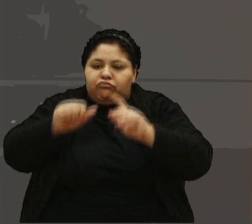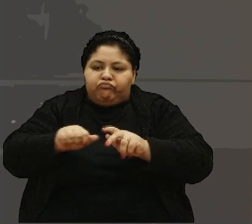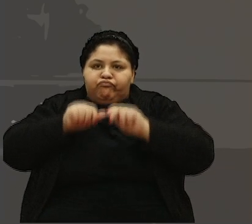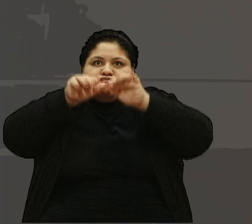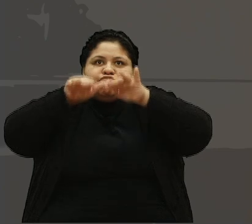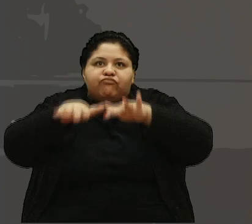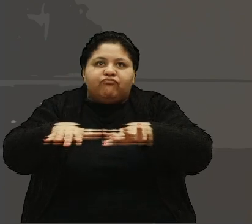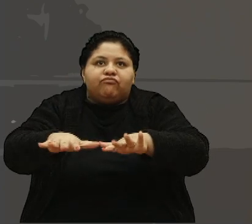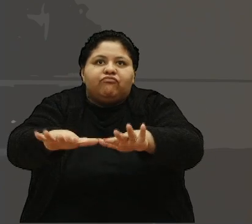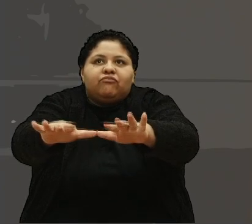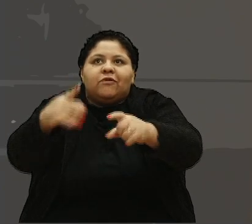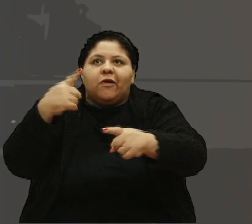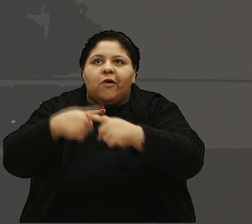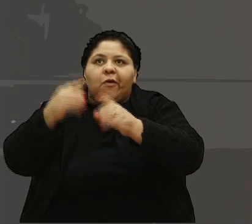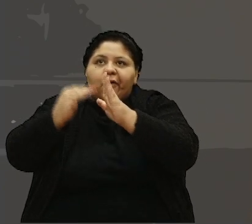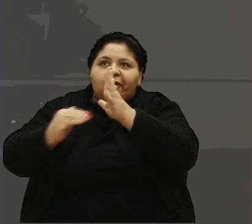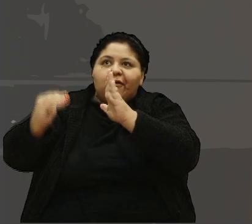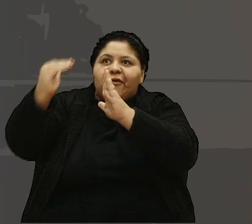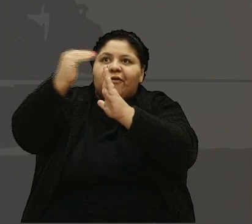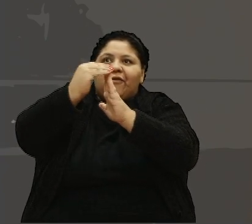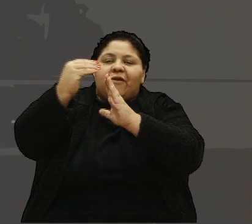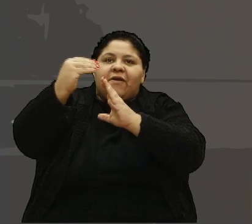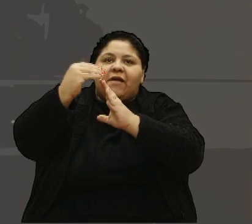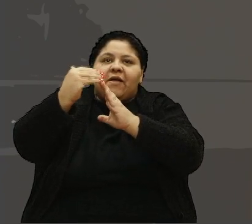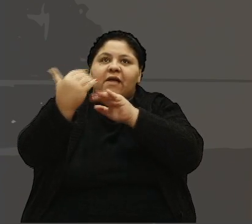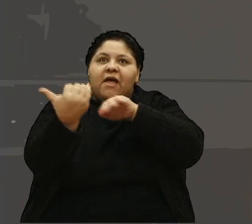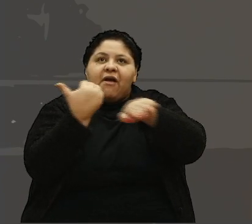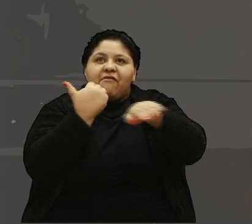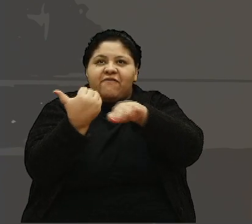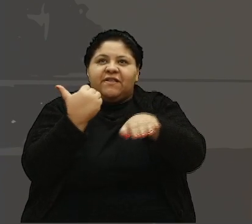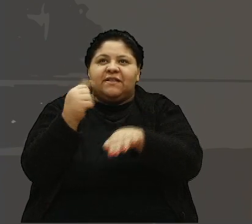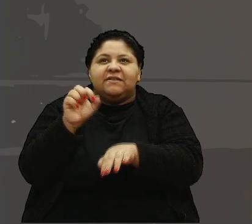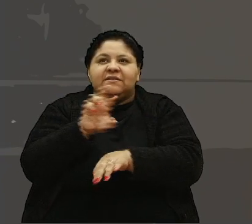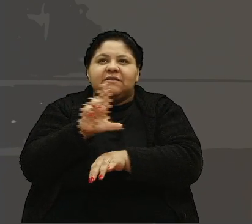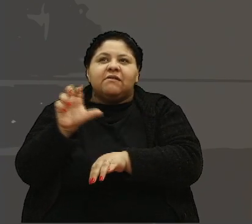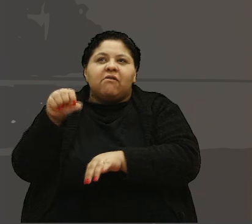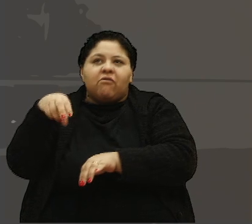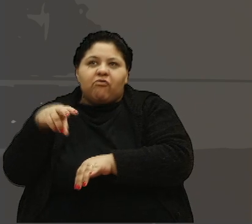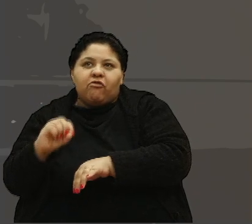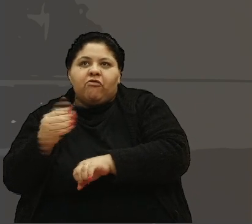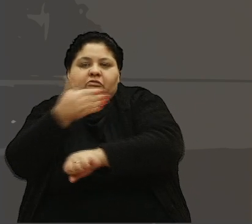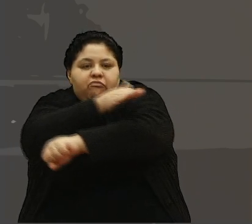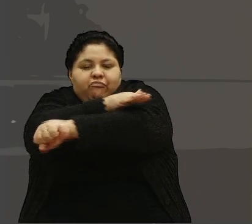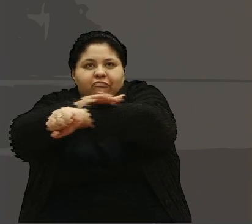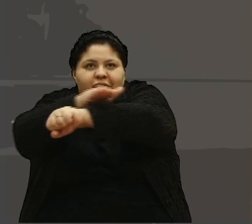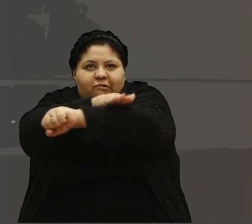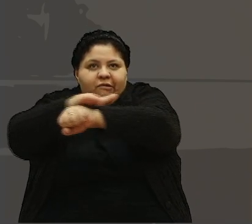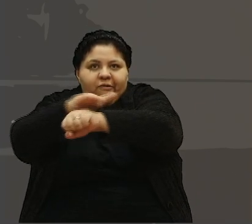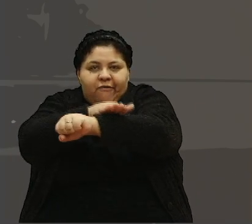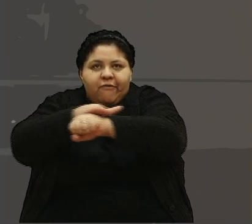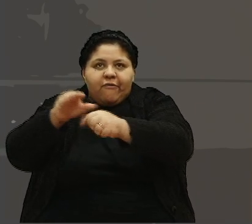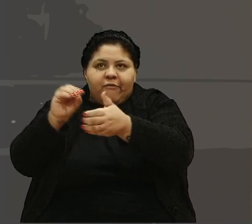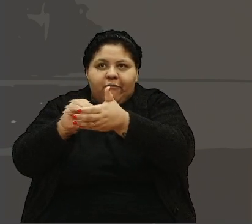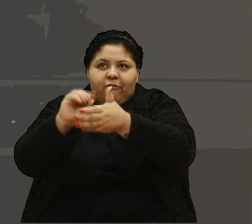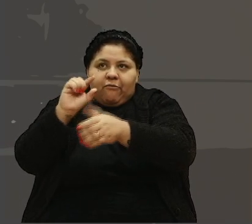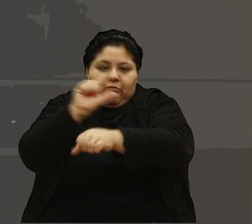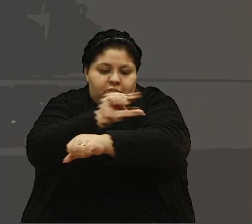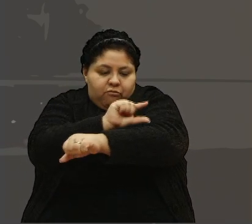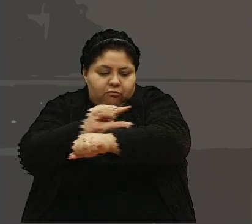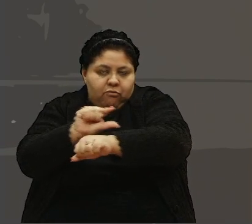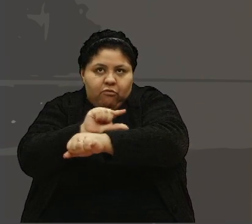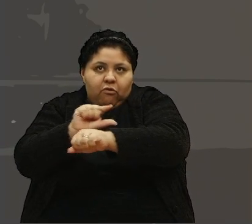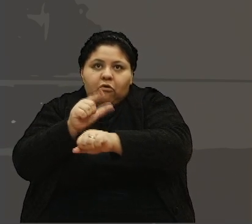cima é a Avenida Serrano Santo Antônio, que foi feita uma camada de asfalto, que falta a segunda, e o acúmulo de água